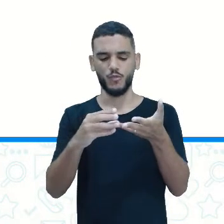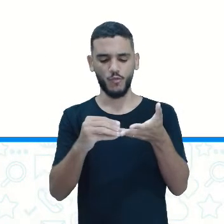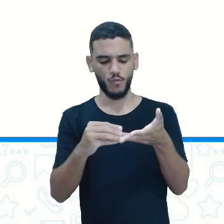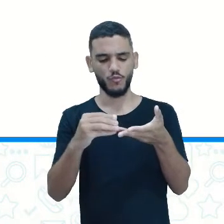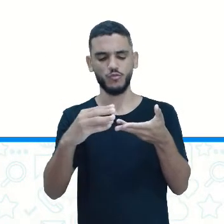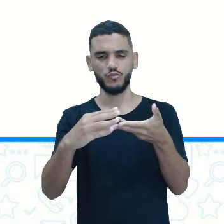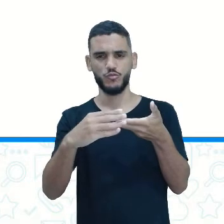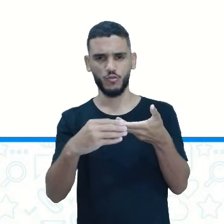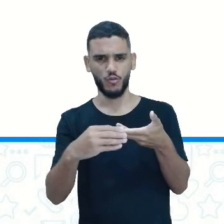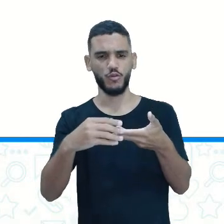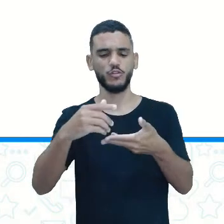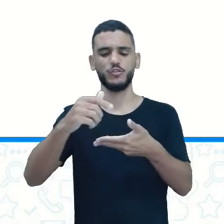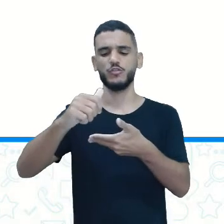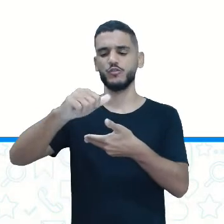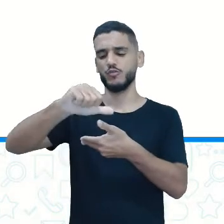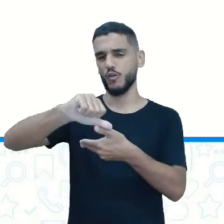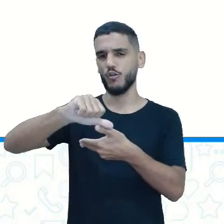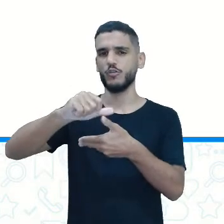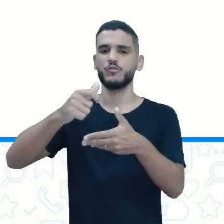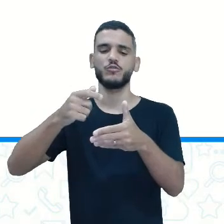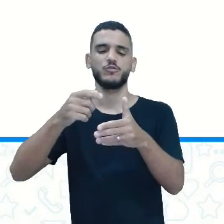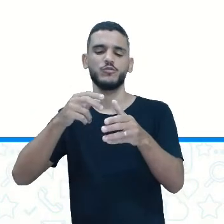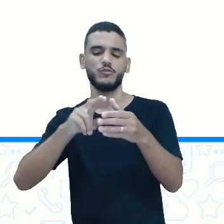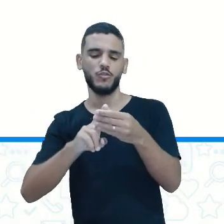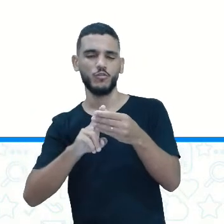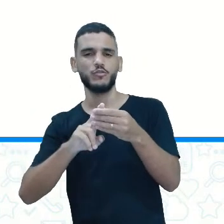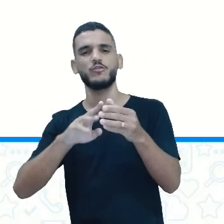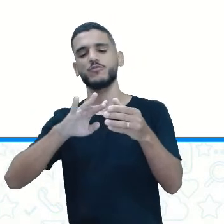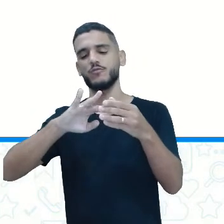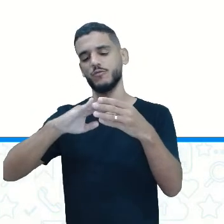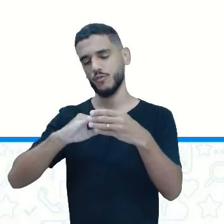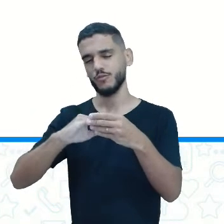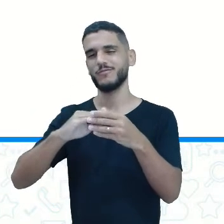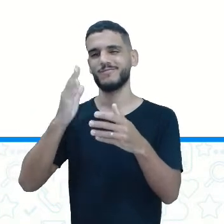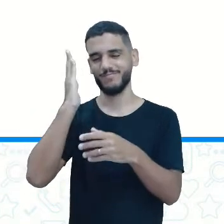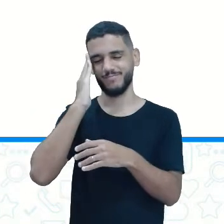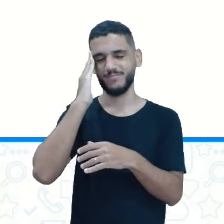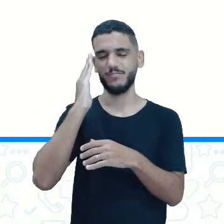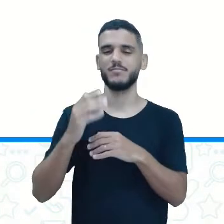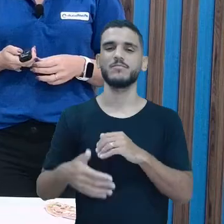8 vezes que você chega também no resultado, ok?